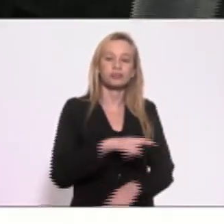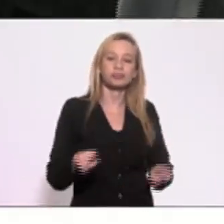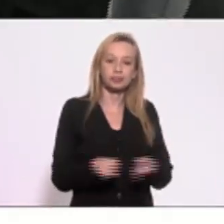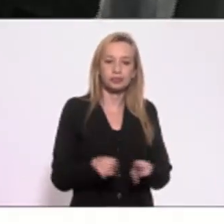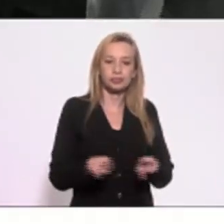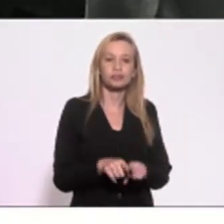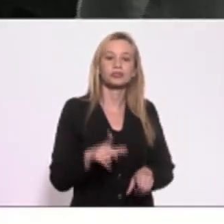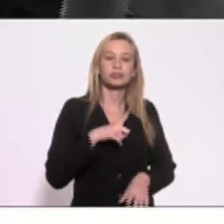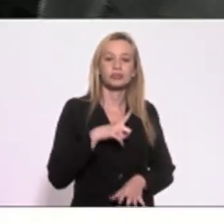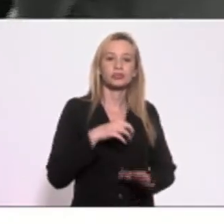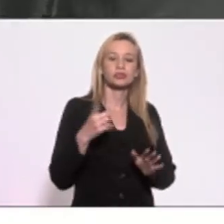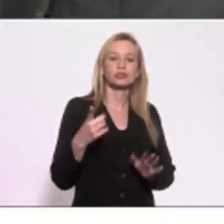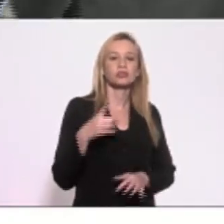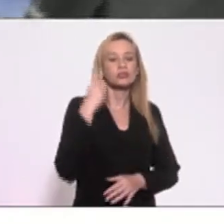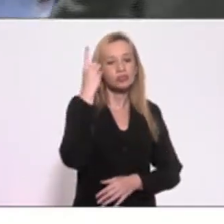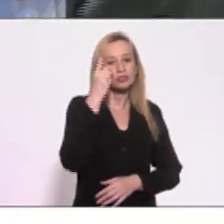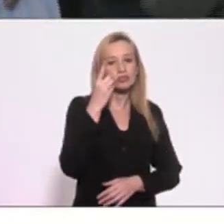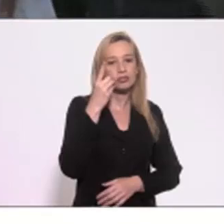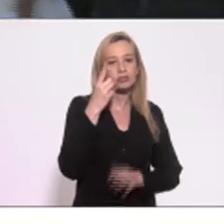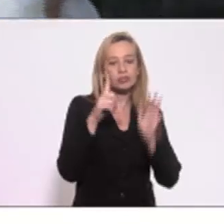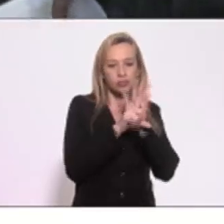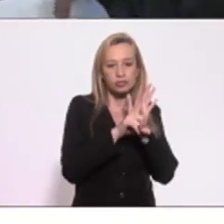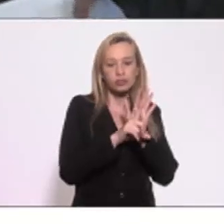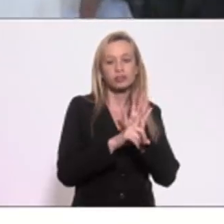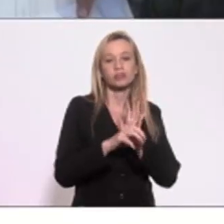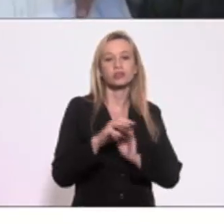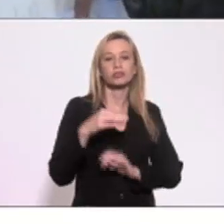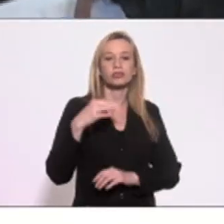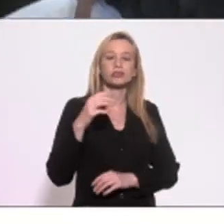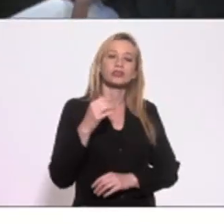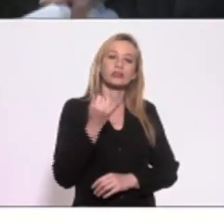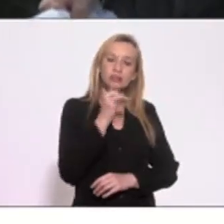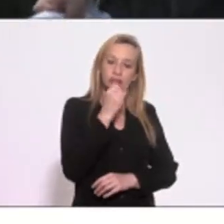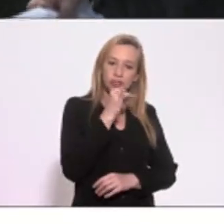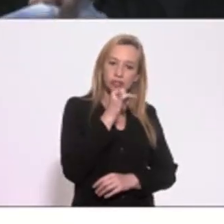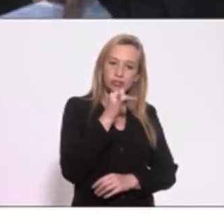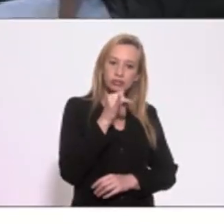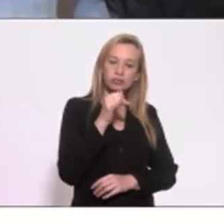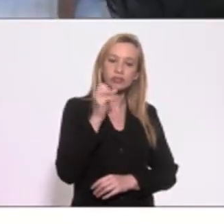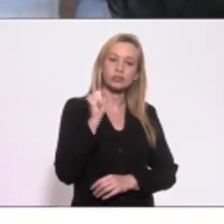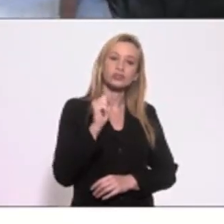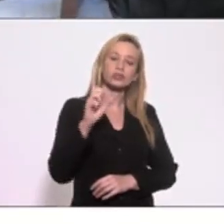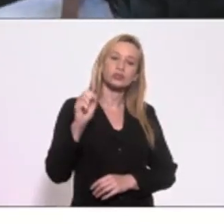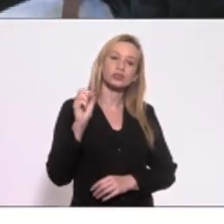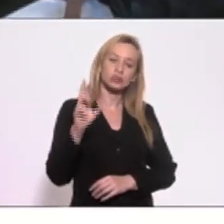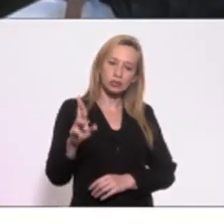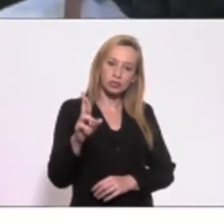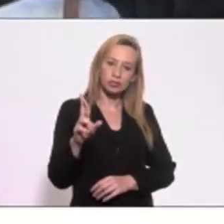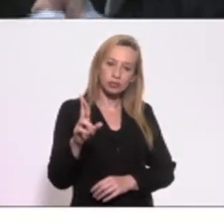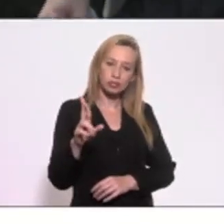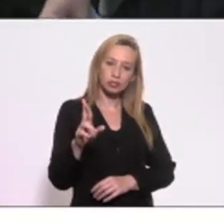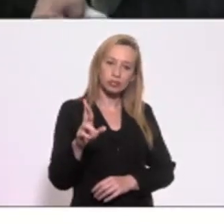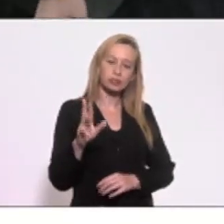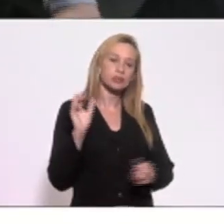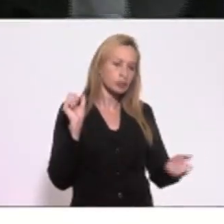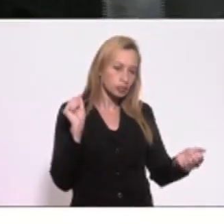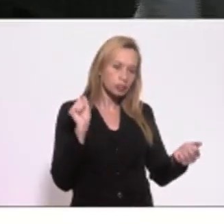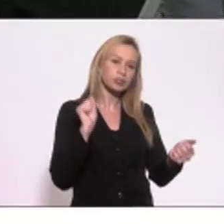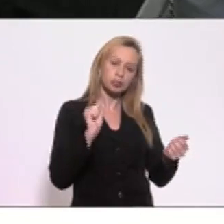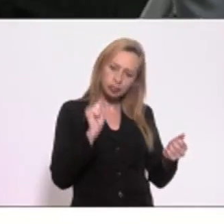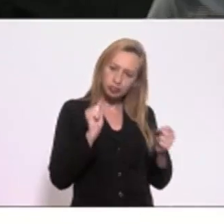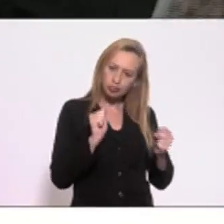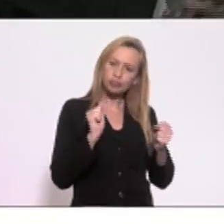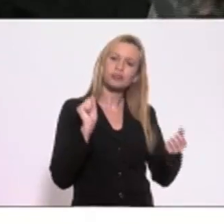a gente tem uma lei sobre energia solar que incorpora isso, então pode perfeitamente incorporar, deputado Amorim, pode perfeitamente